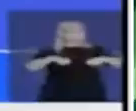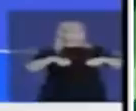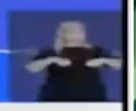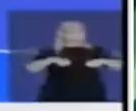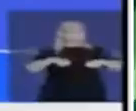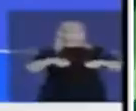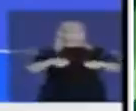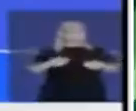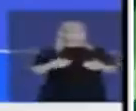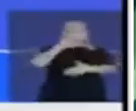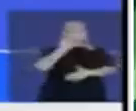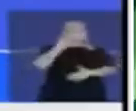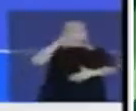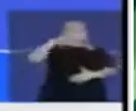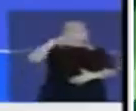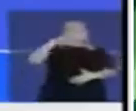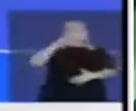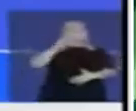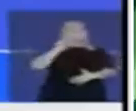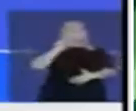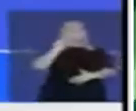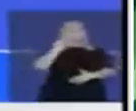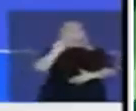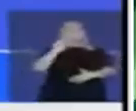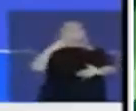que nós destruímos.